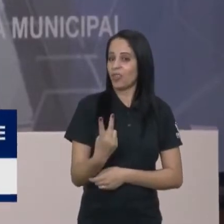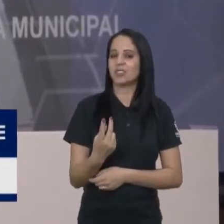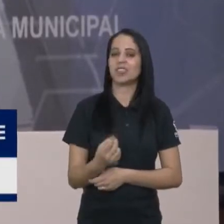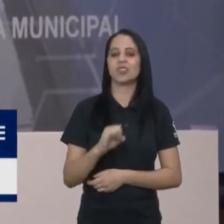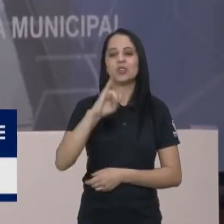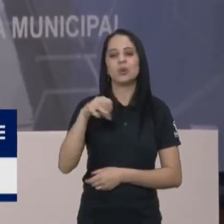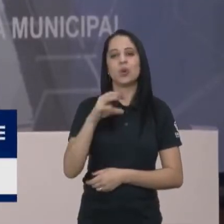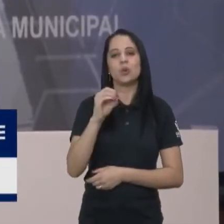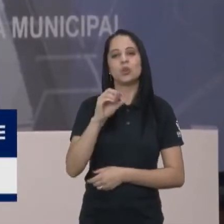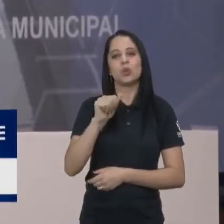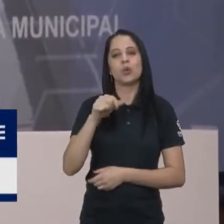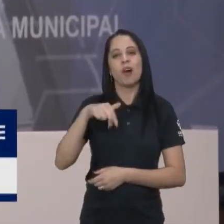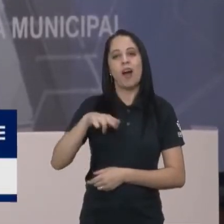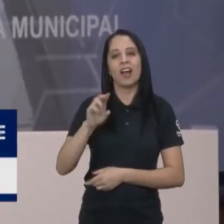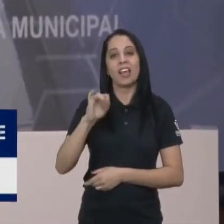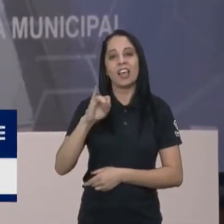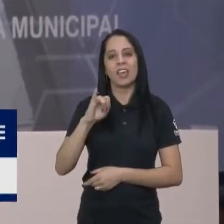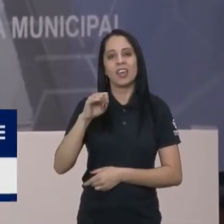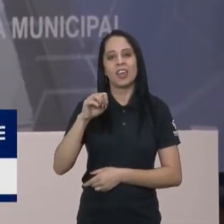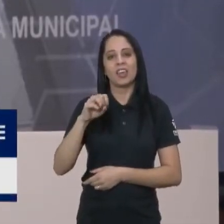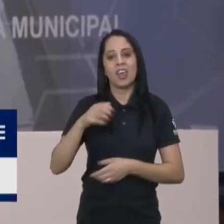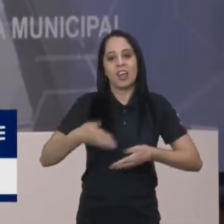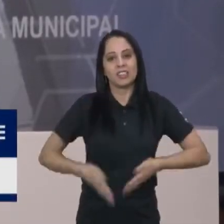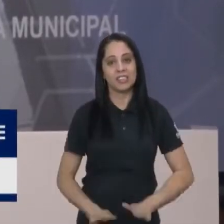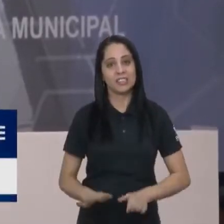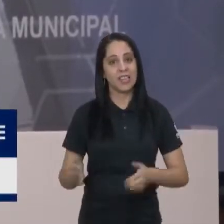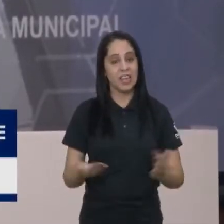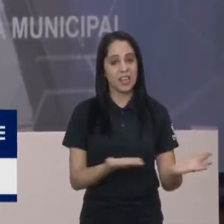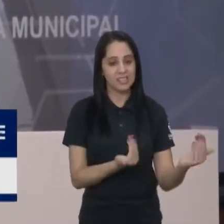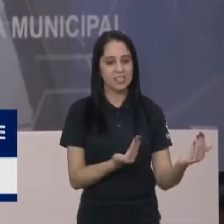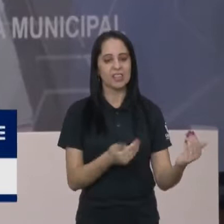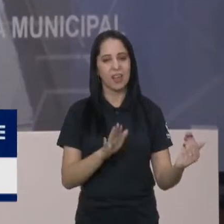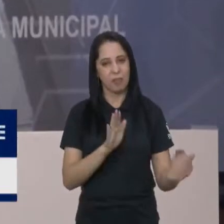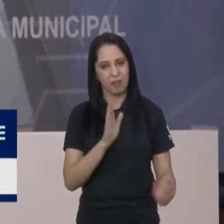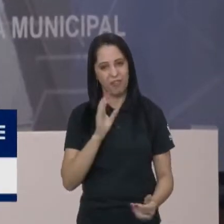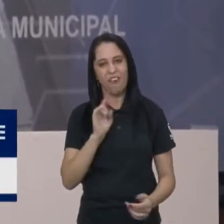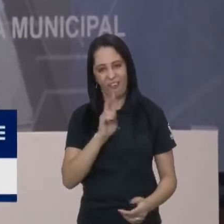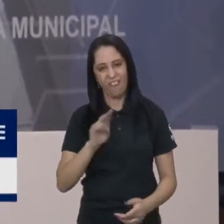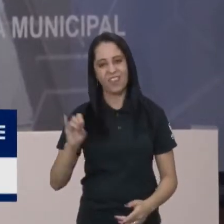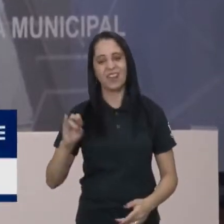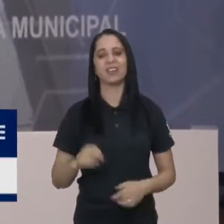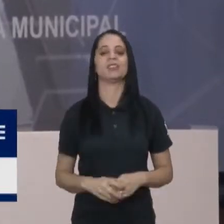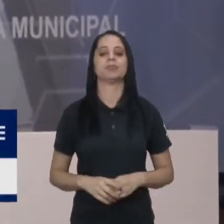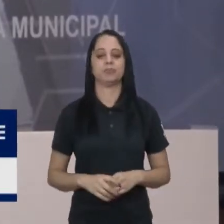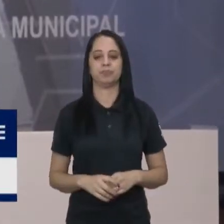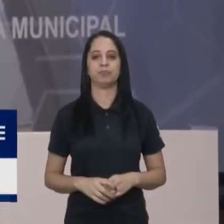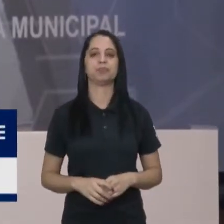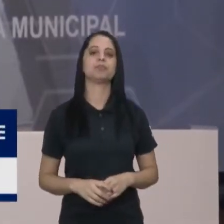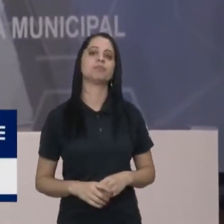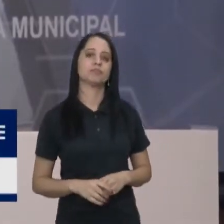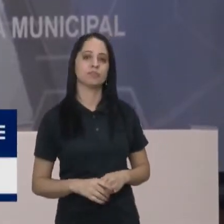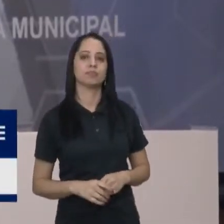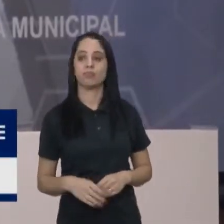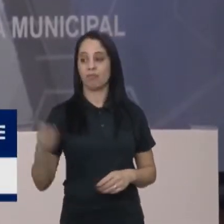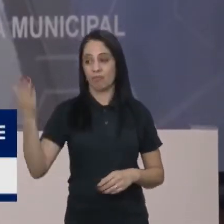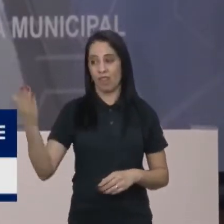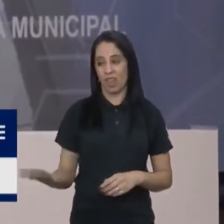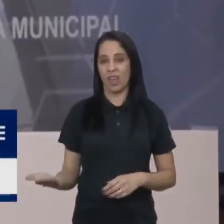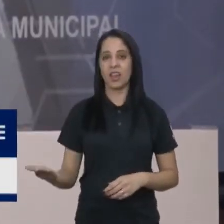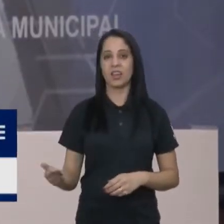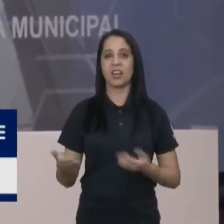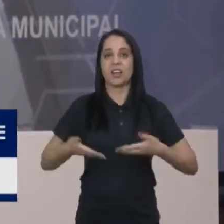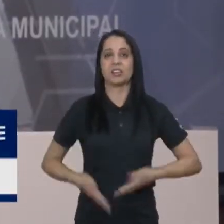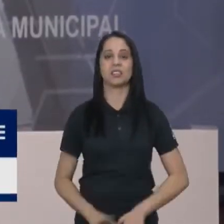nascer em setembro. Deus abençoe. Um carioca que dedicou grande parte da sua vida para cuidar